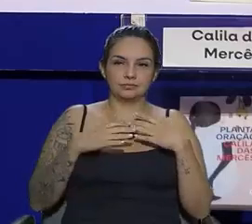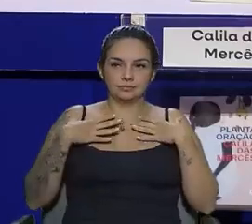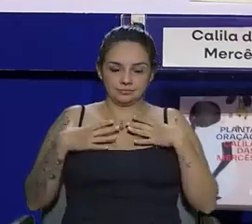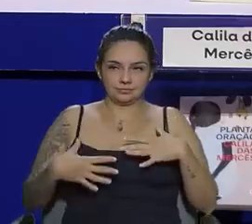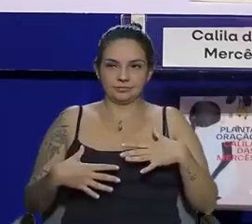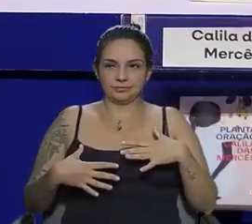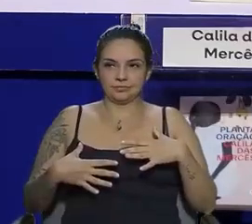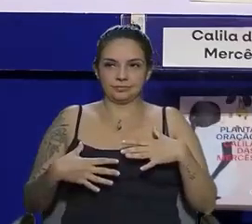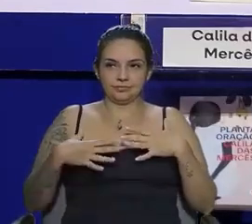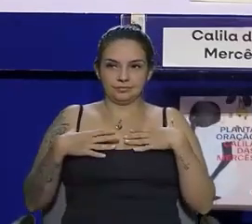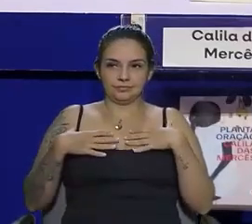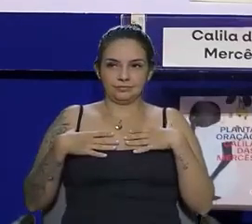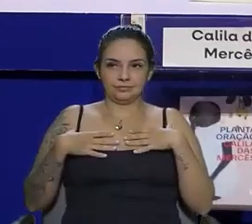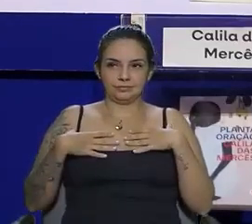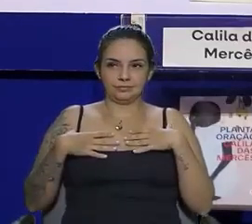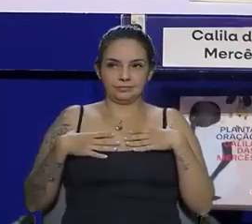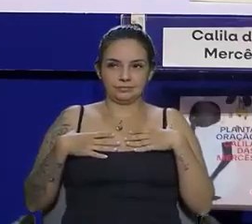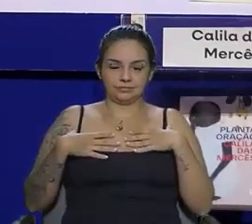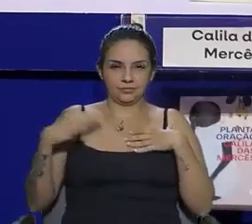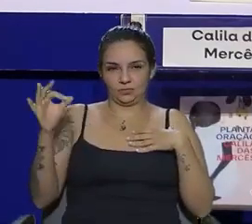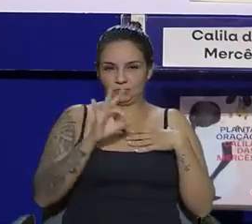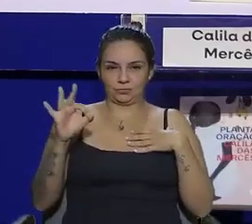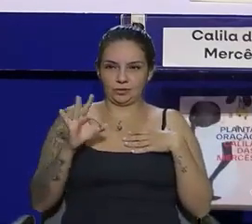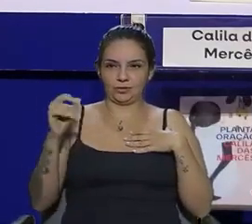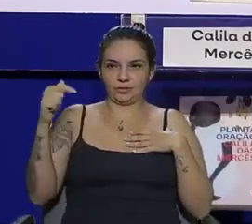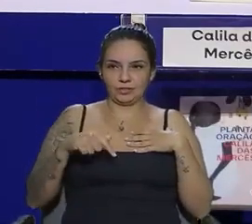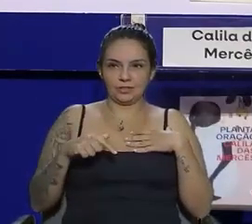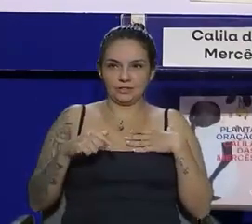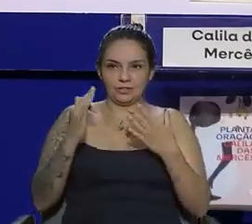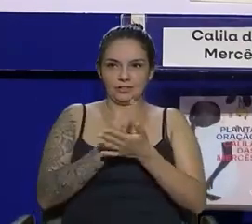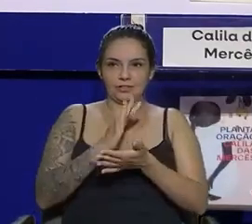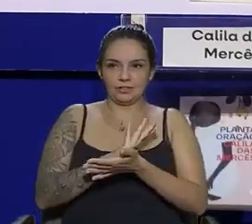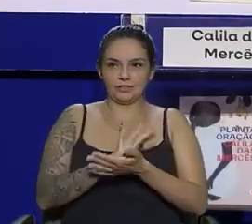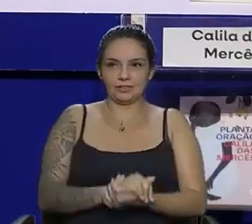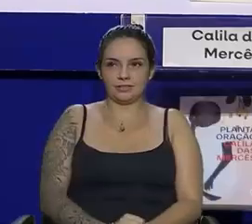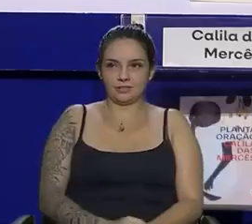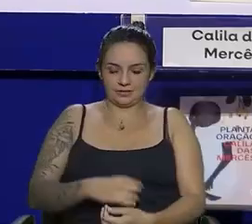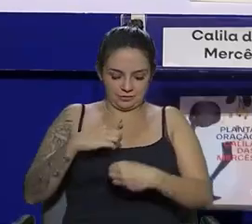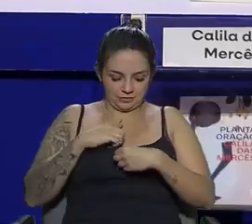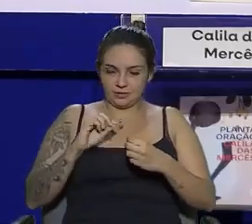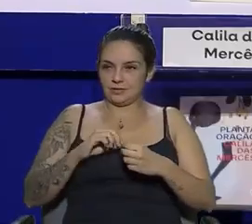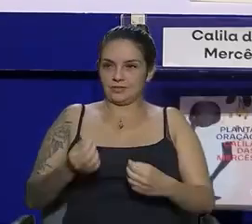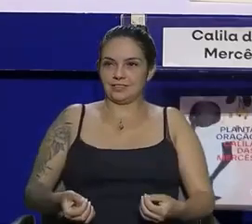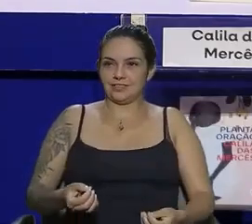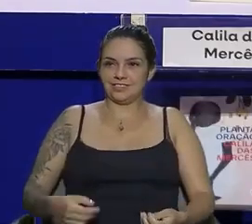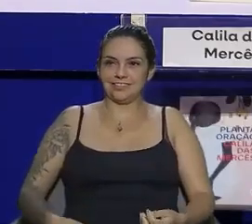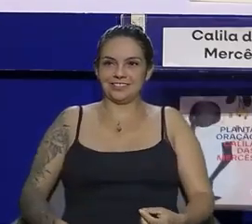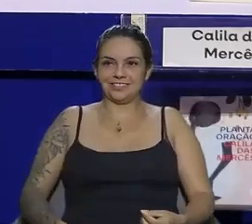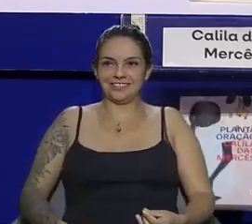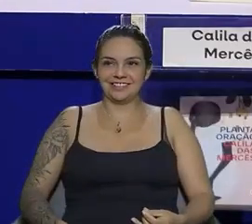vesti a camisa, que eu estava curtindo, uma camisa nova para vir aqui para Fli Araxá, aí o botão da camisa caiu.